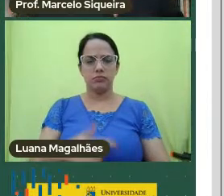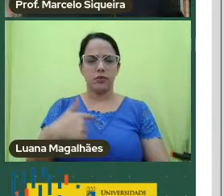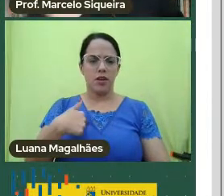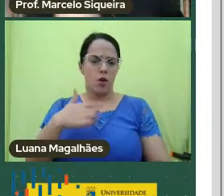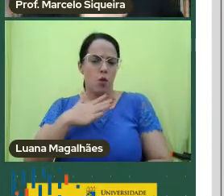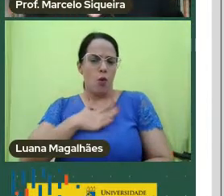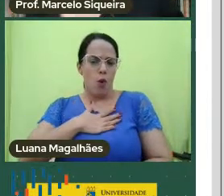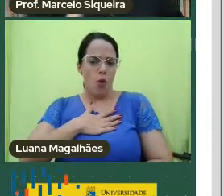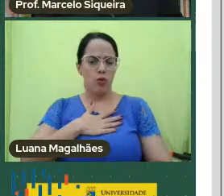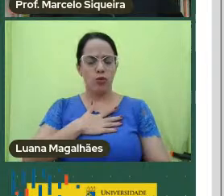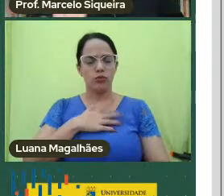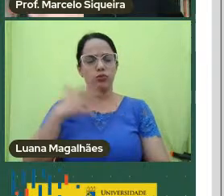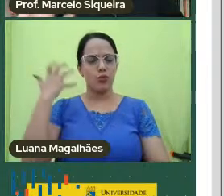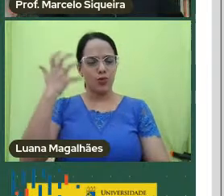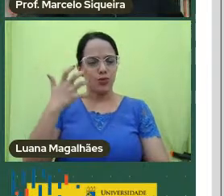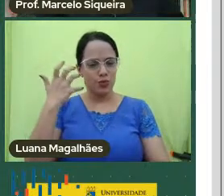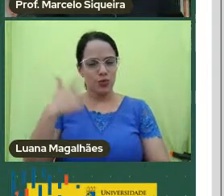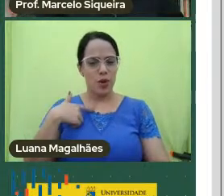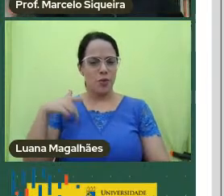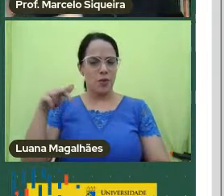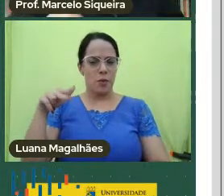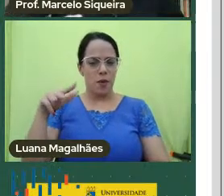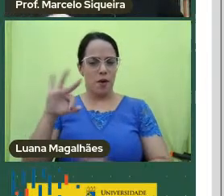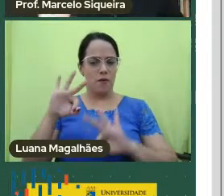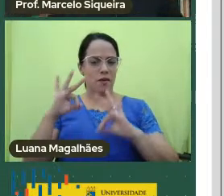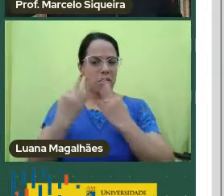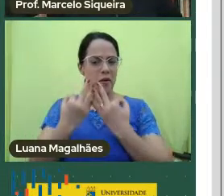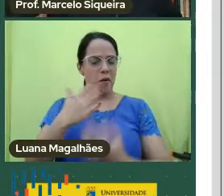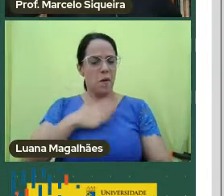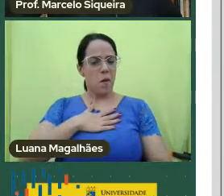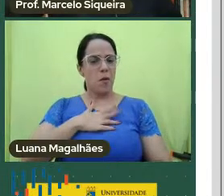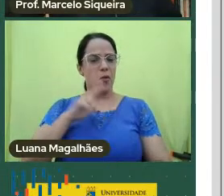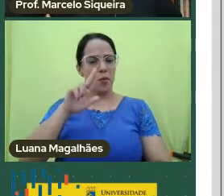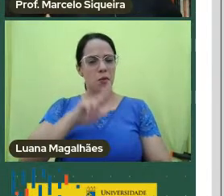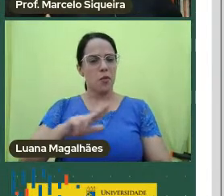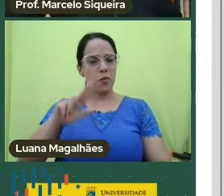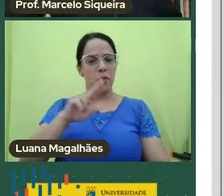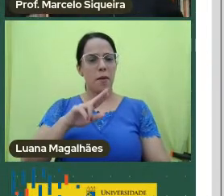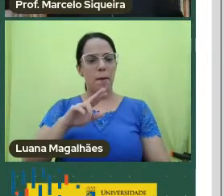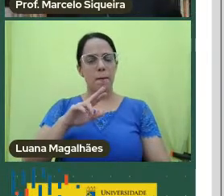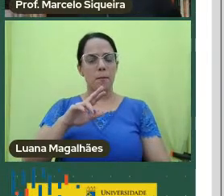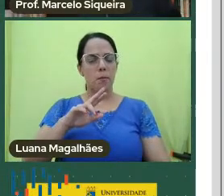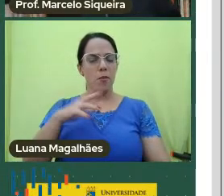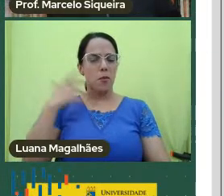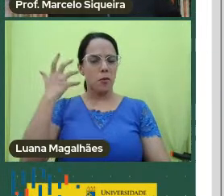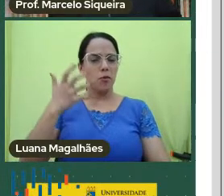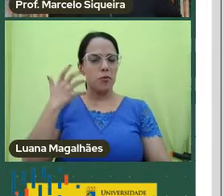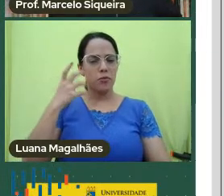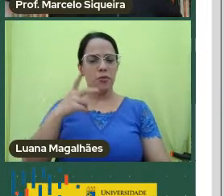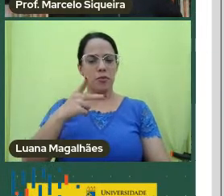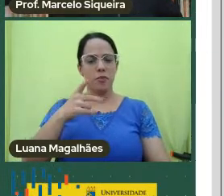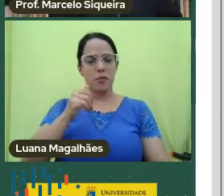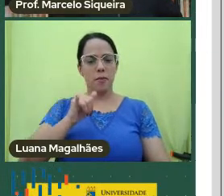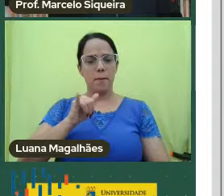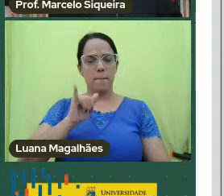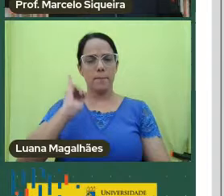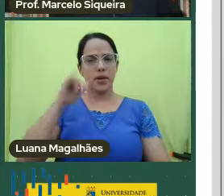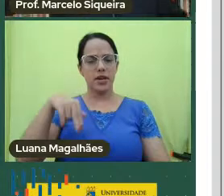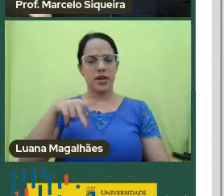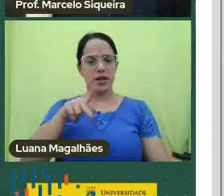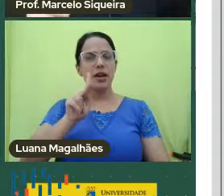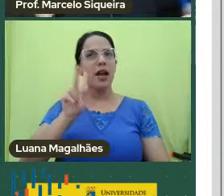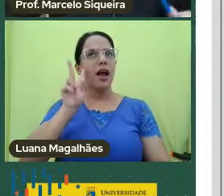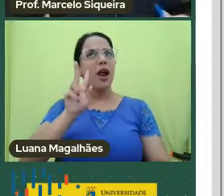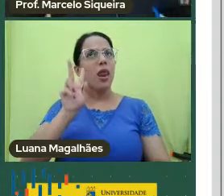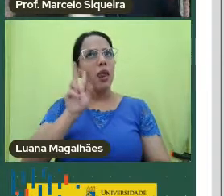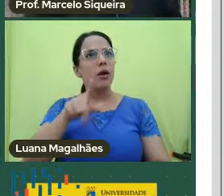né, minha família, todos meus irmãos, quando a gente olha essa imagem, a gente tem a recordação afetiva. A gente lembra, naquele ano,